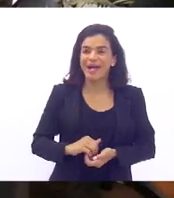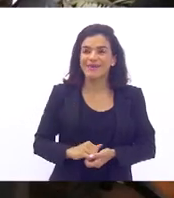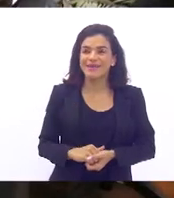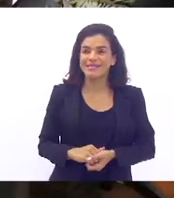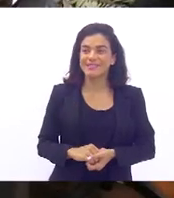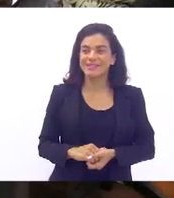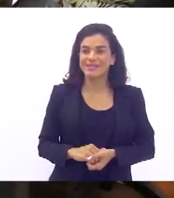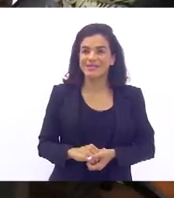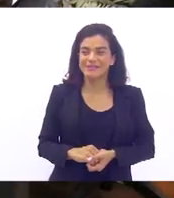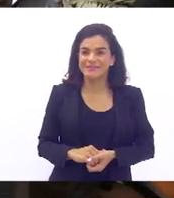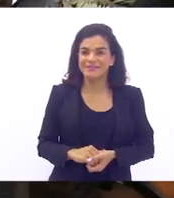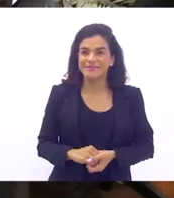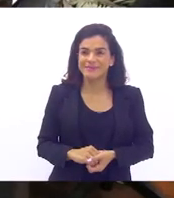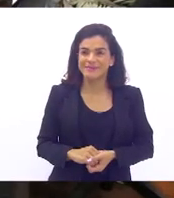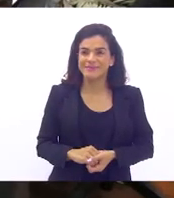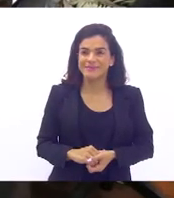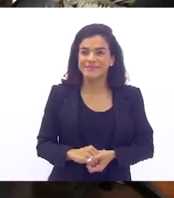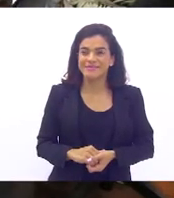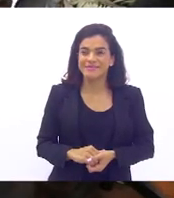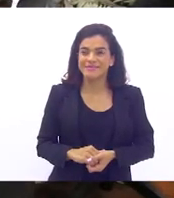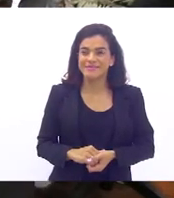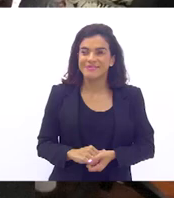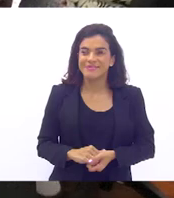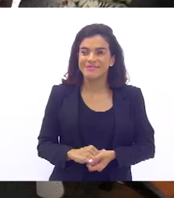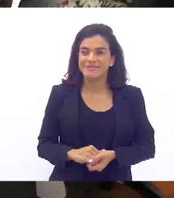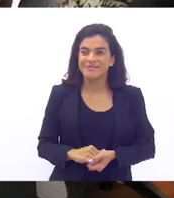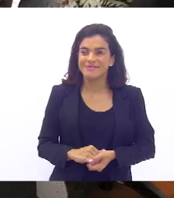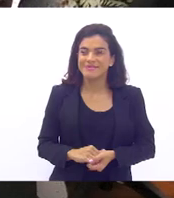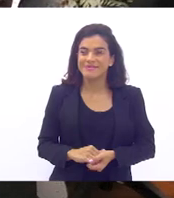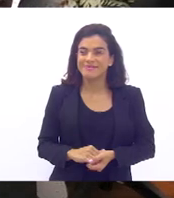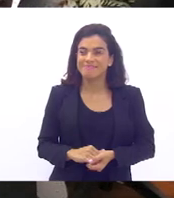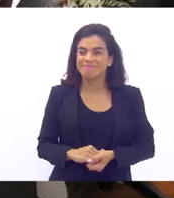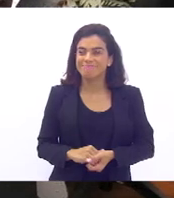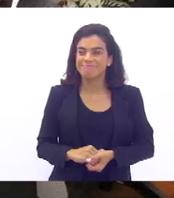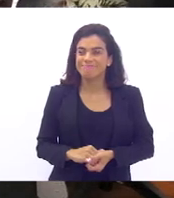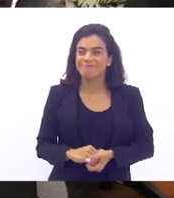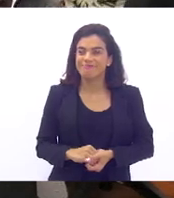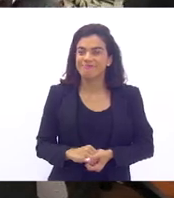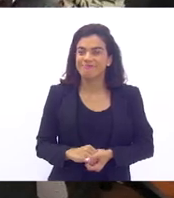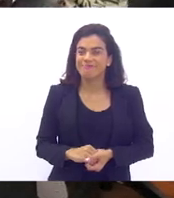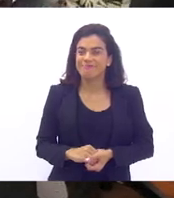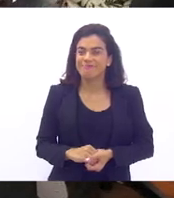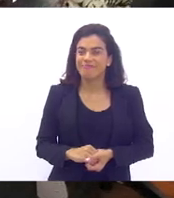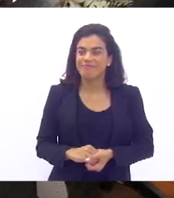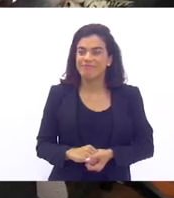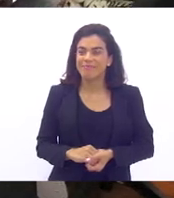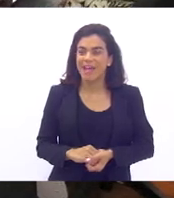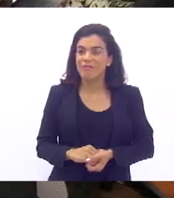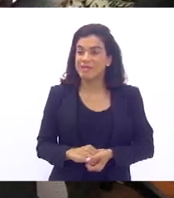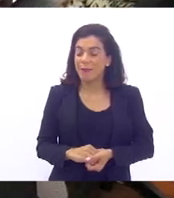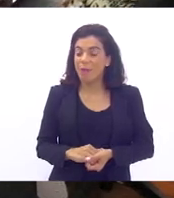parece que alguém quer fazer a senhora quer fazer outra palavra pois eu fique à vontade